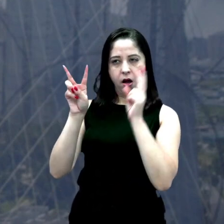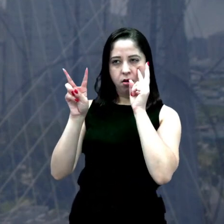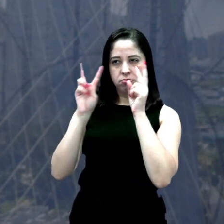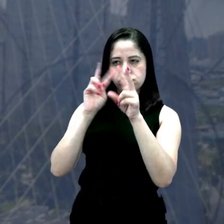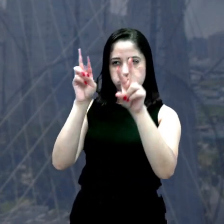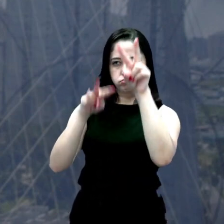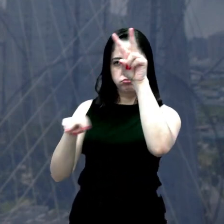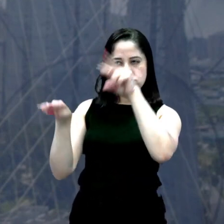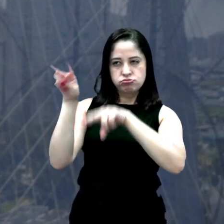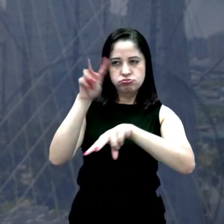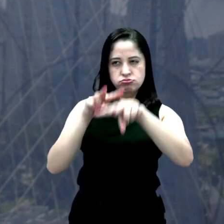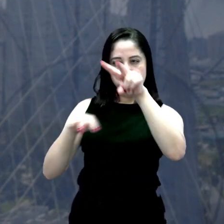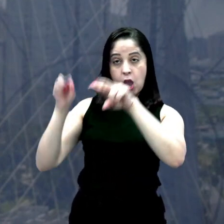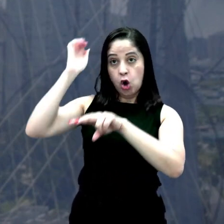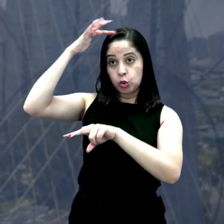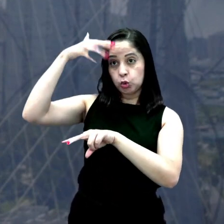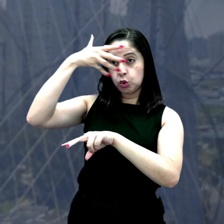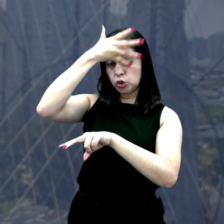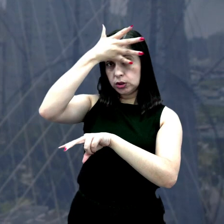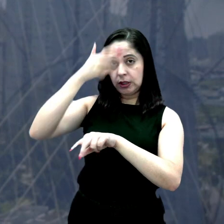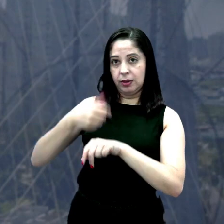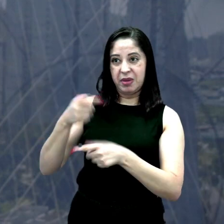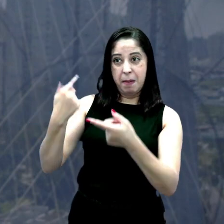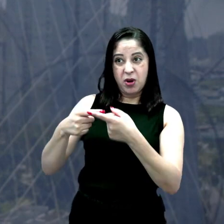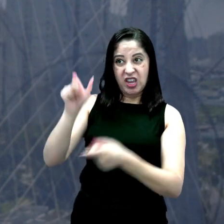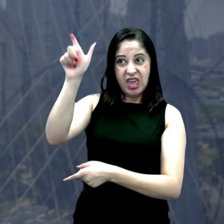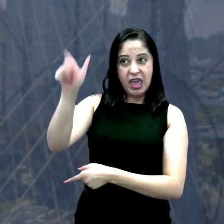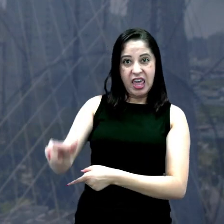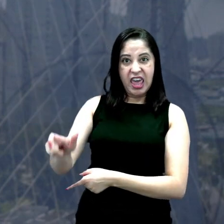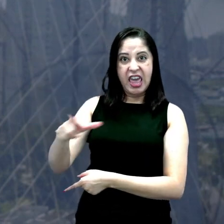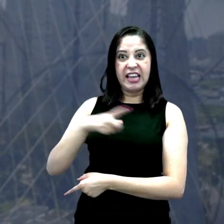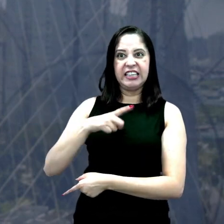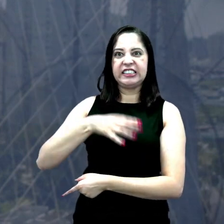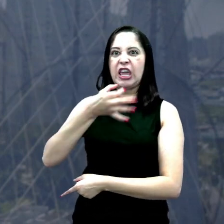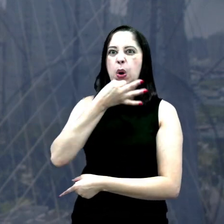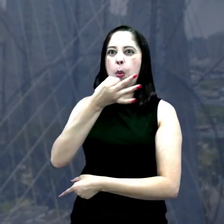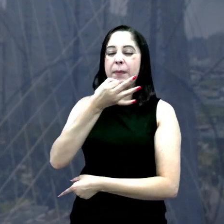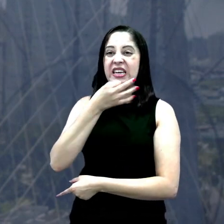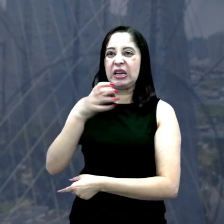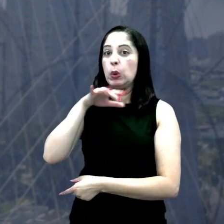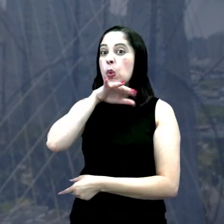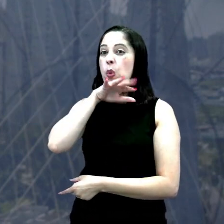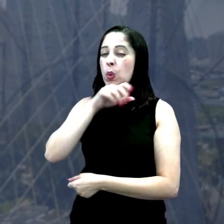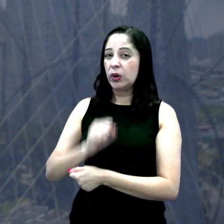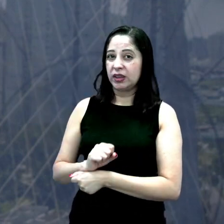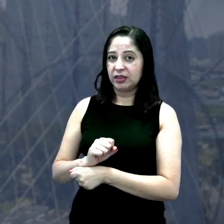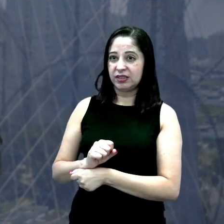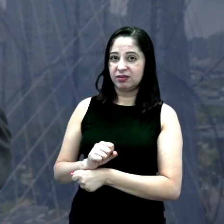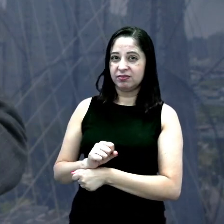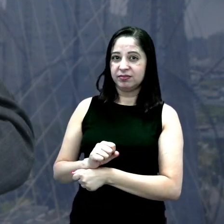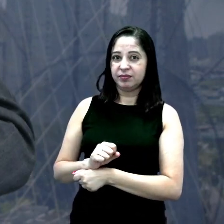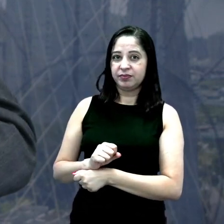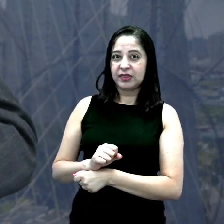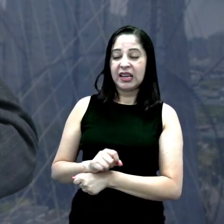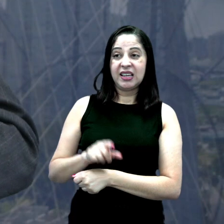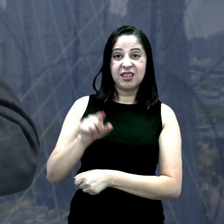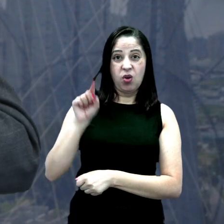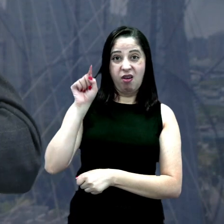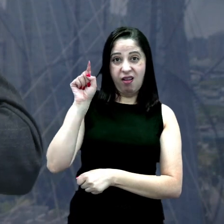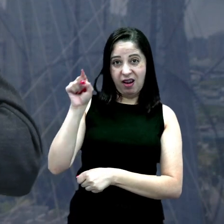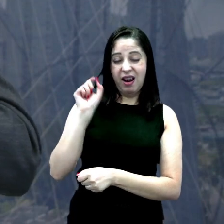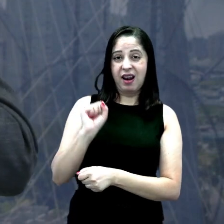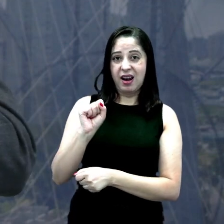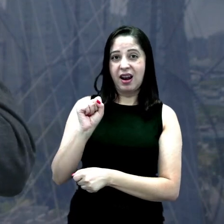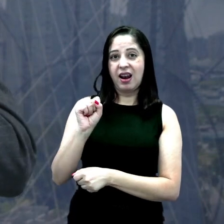é a locomotiva dessa situação grosseira que está sendo tratada os imigrantes. Lá, num estudo de lá, você